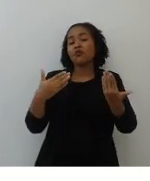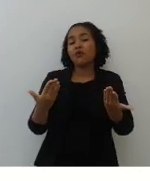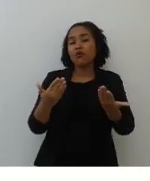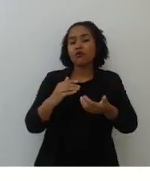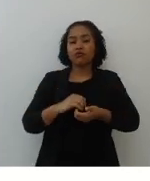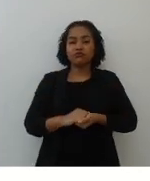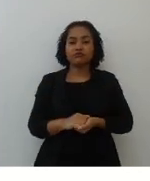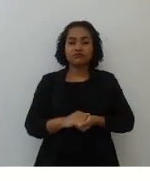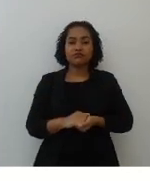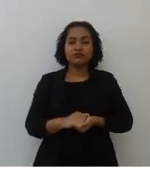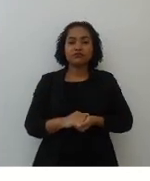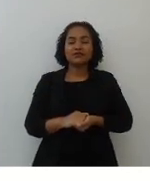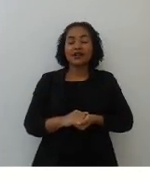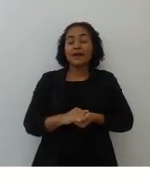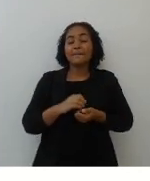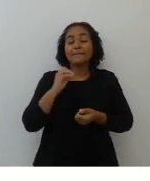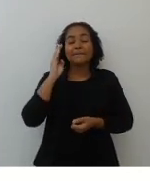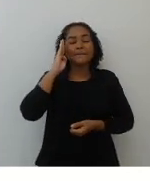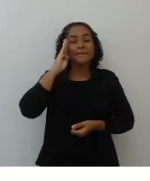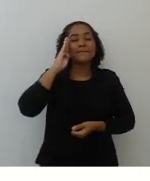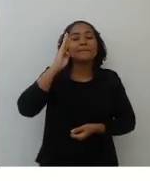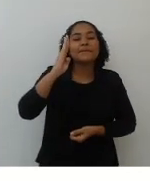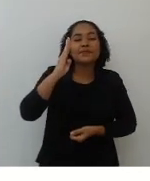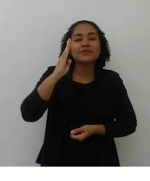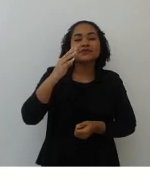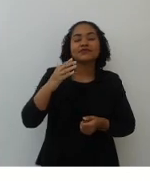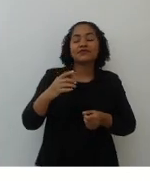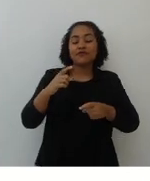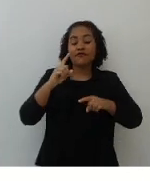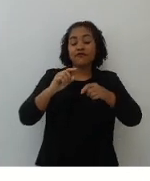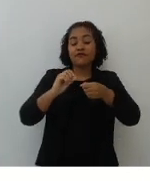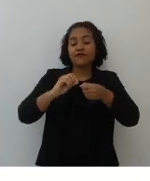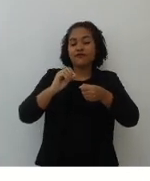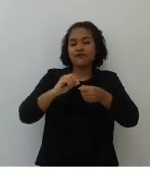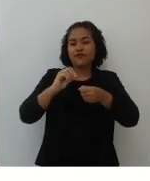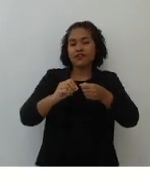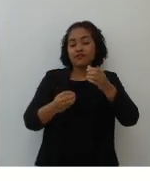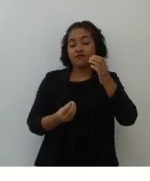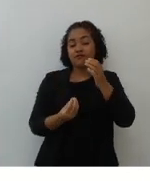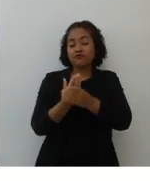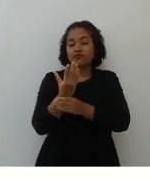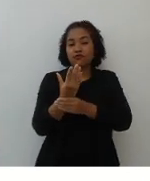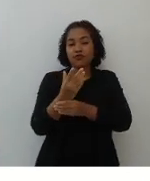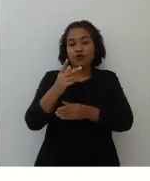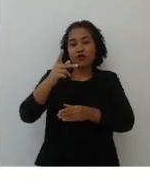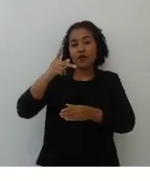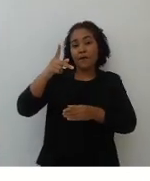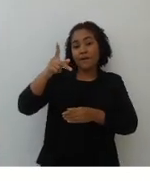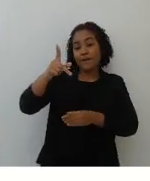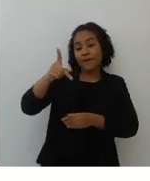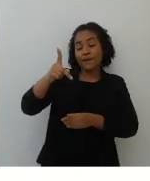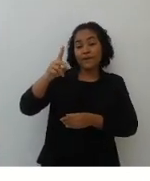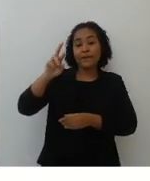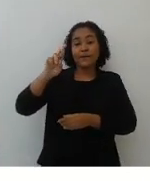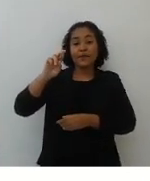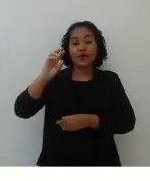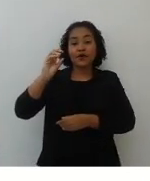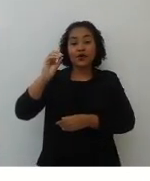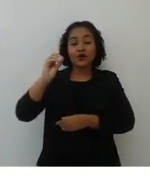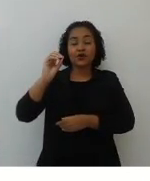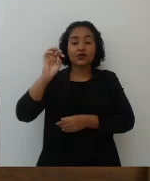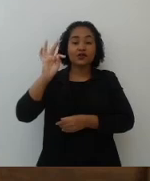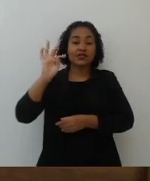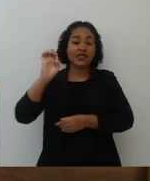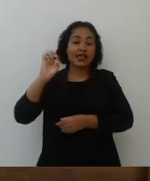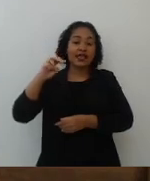ribossomos, tem uma função essencial na produção de proteína, ou seja, síntese proteica,